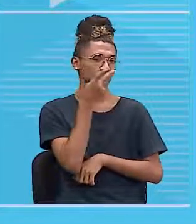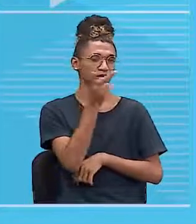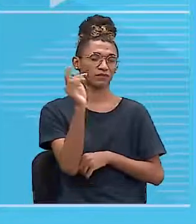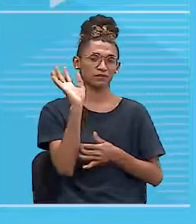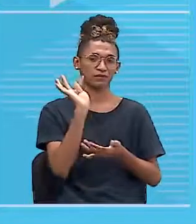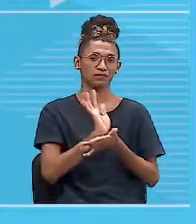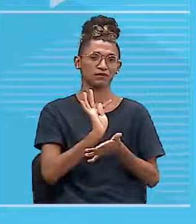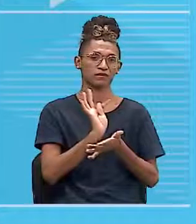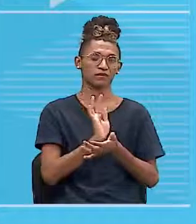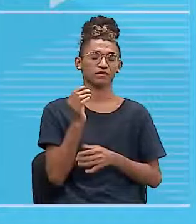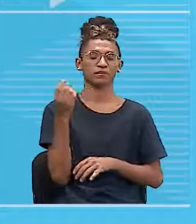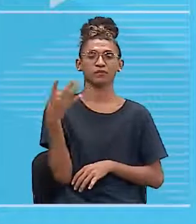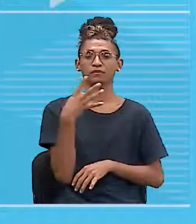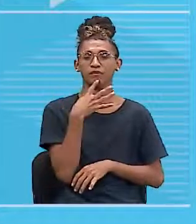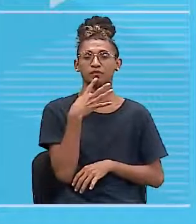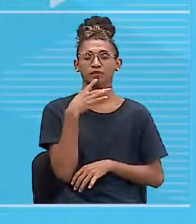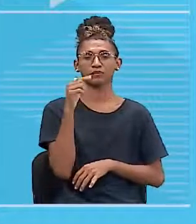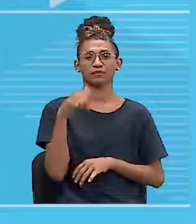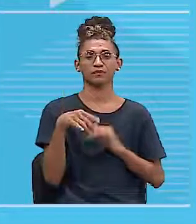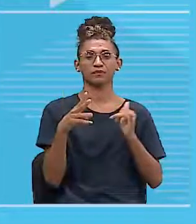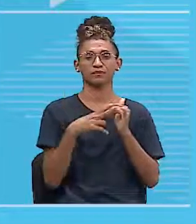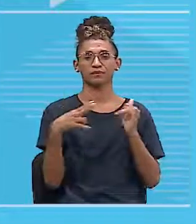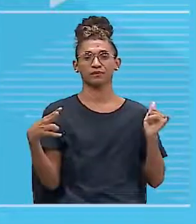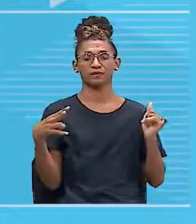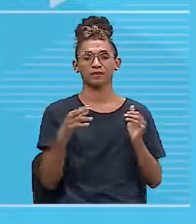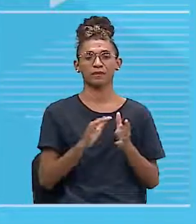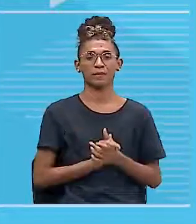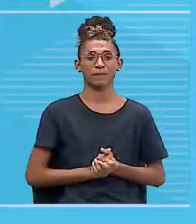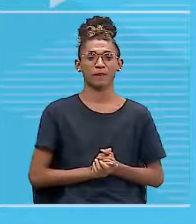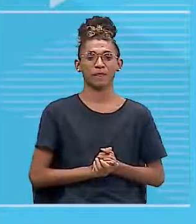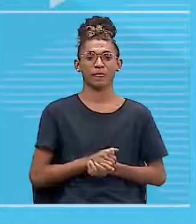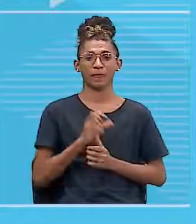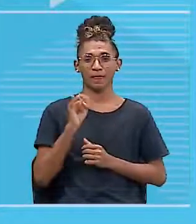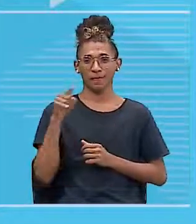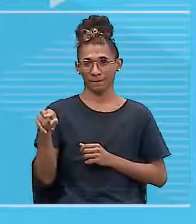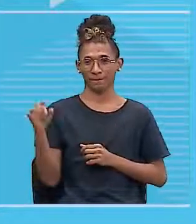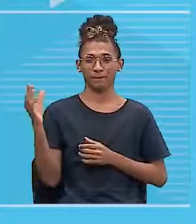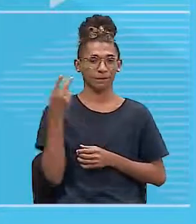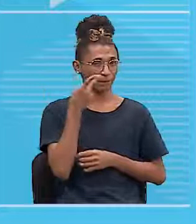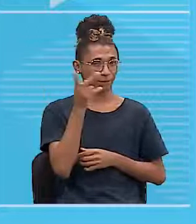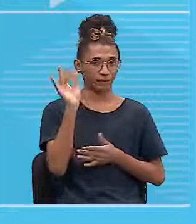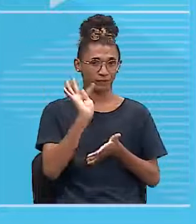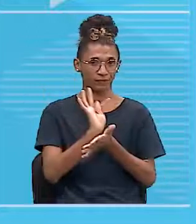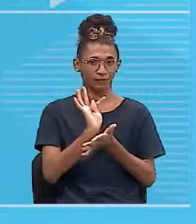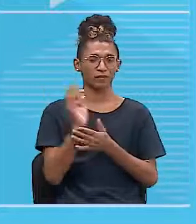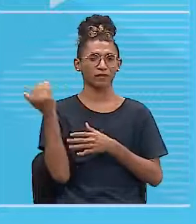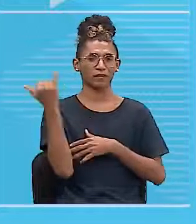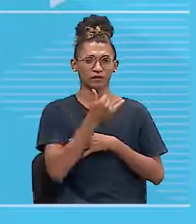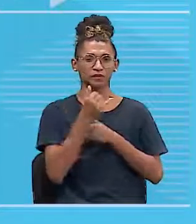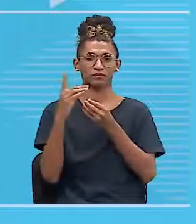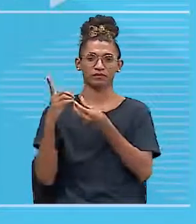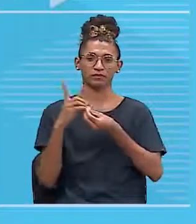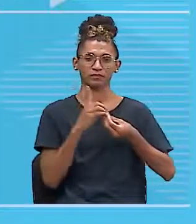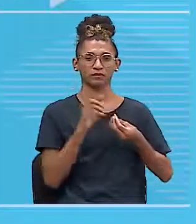aqui pelo Canal educação se você vier Teresina Adriana venha que eu faço questão de trazer aqui no estudo do canal educação para que você conheça toda essa Equipe